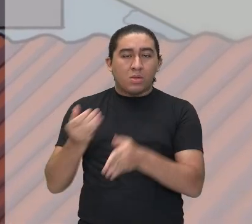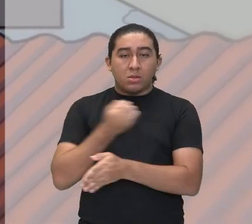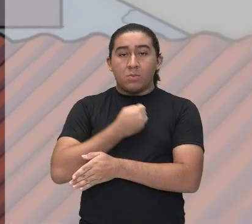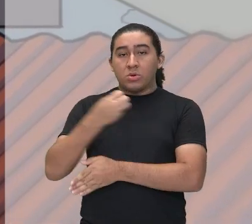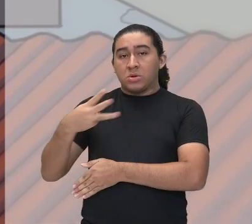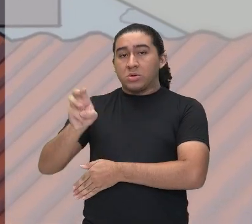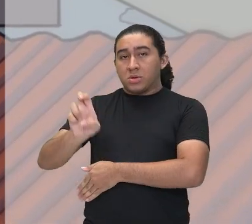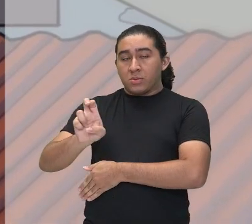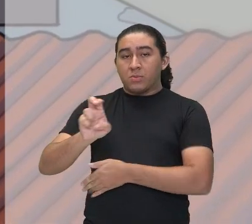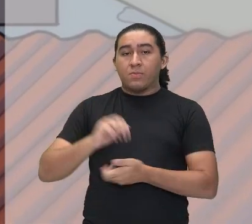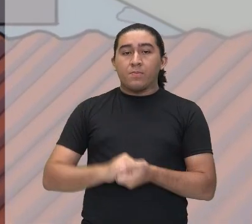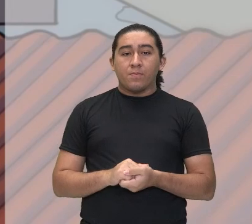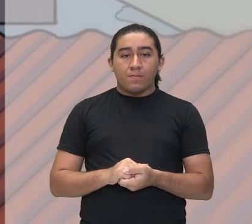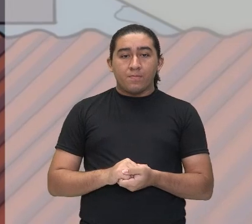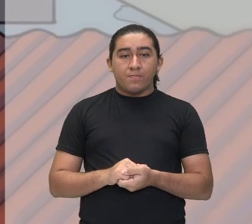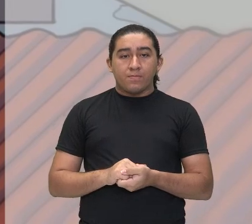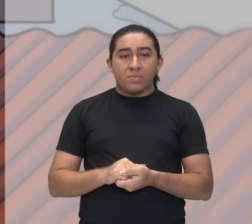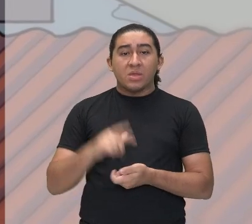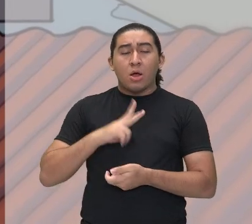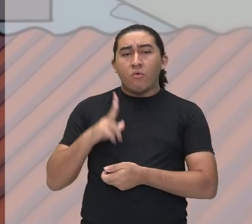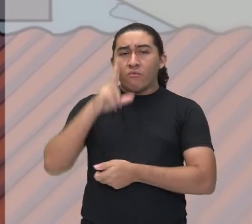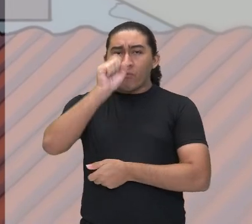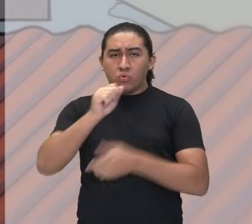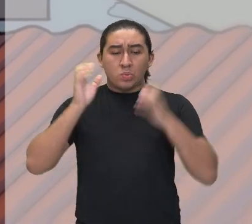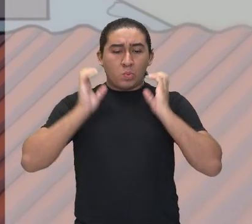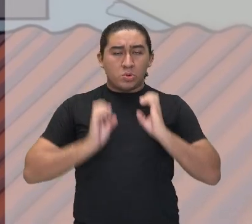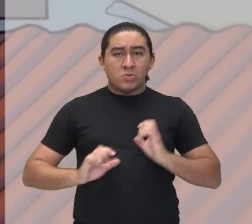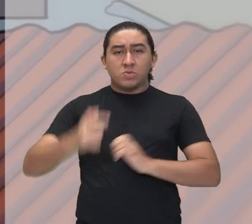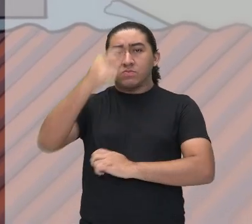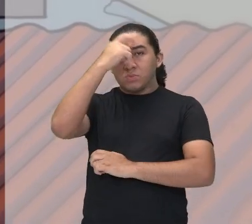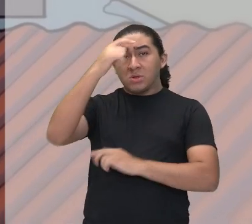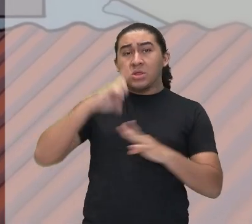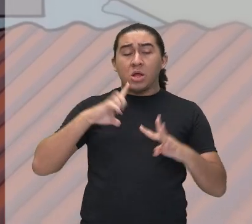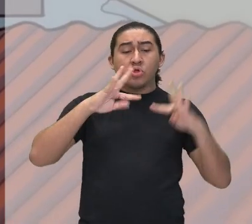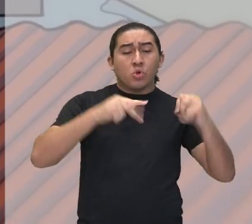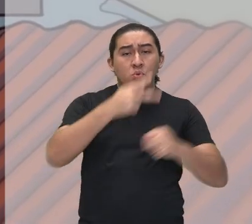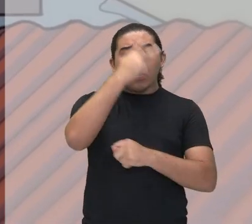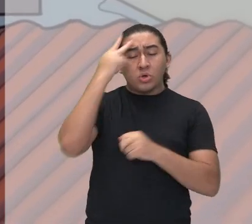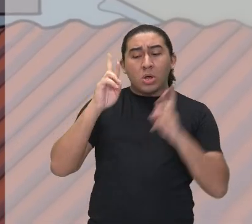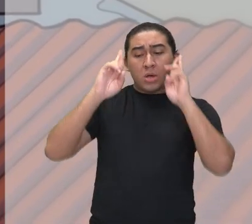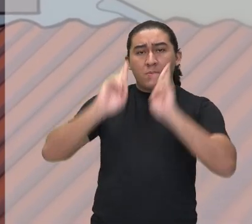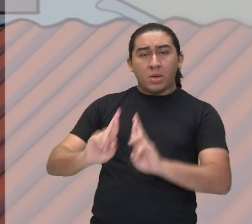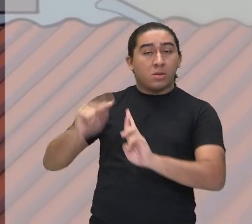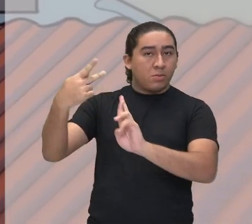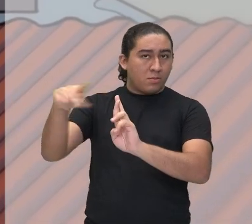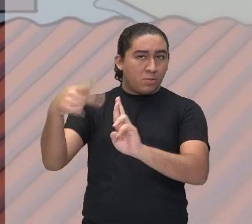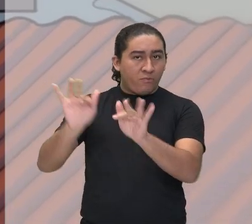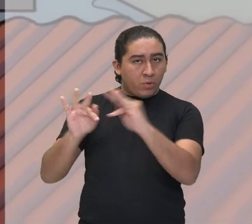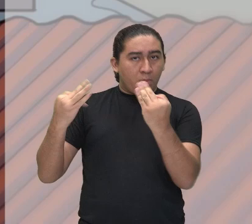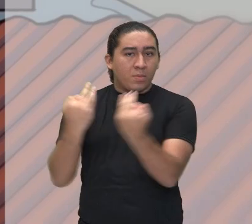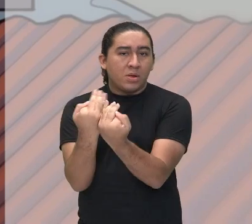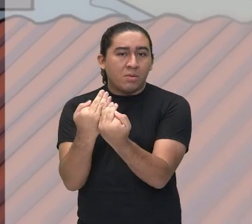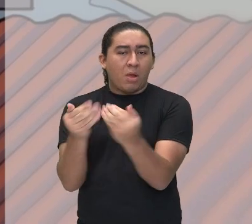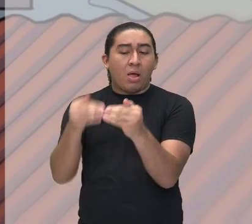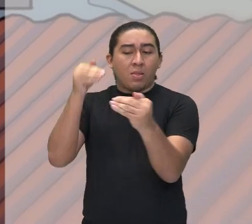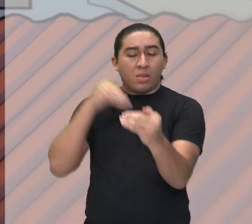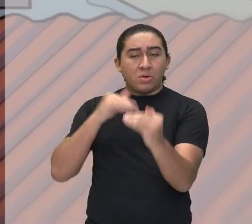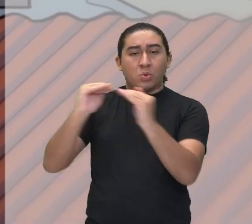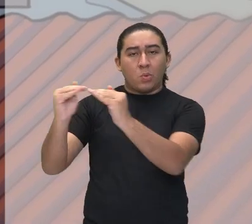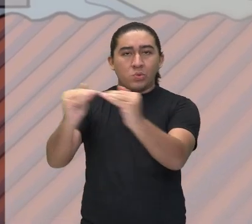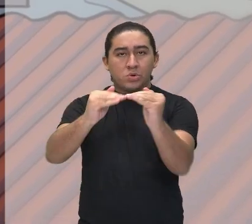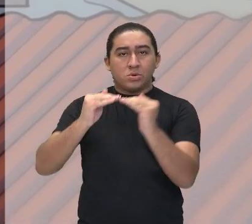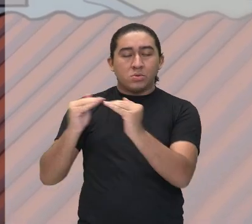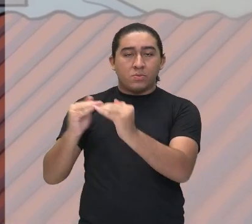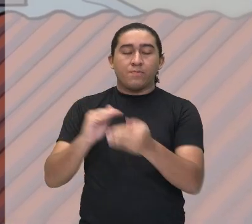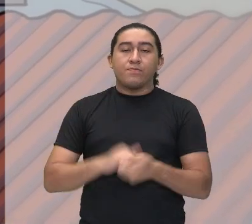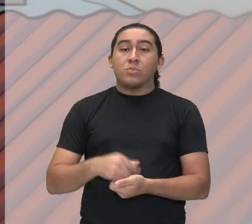35. Sua força e caráter o tornaram respeitado na pedreira onde trabalhava, logo atrás do cortiço. Mas sua